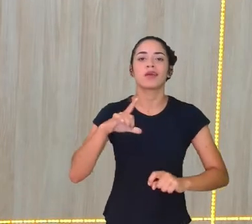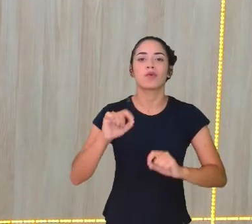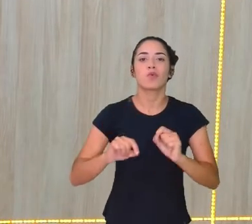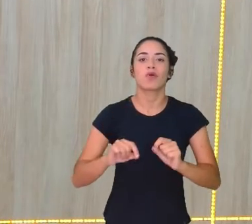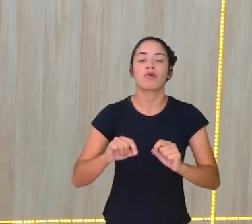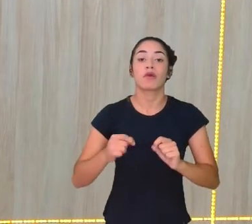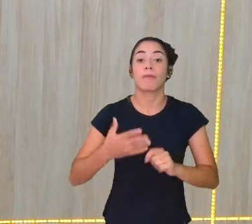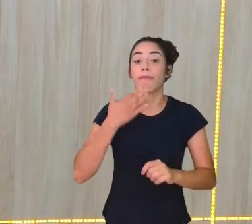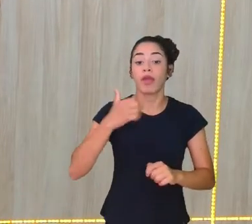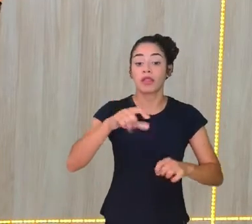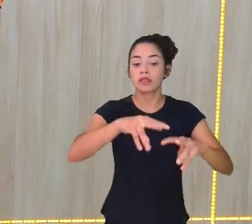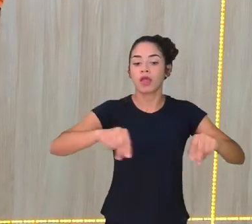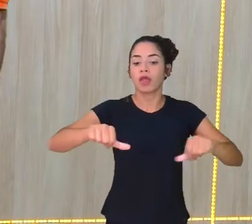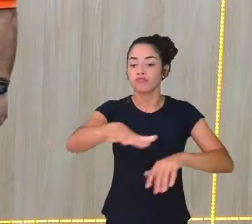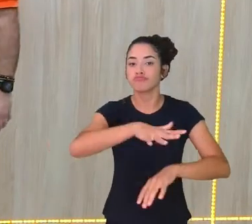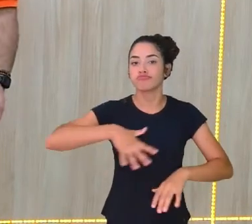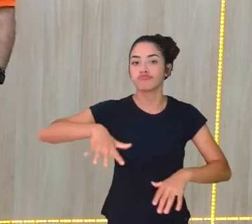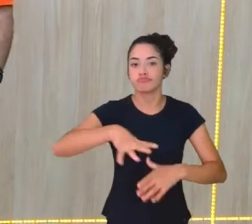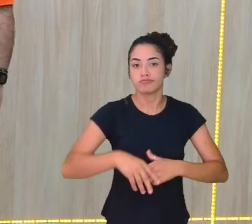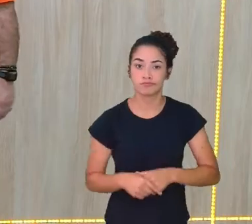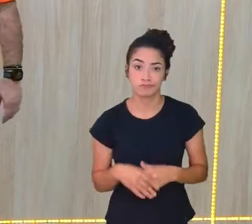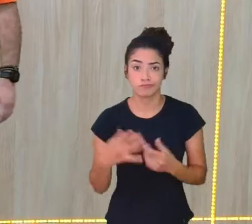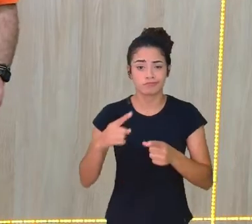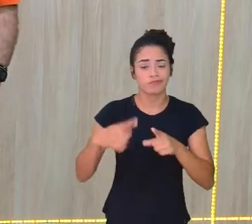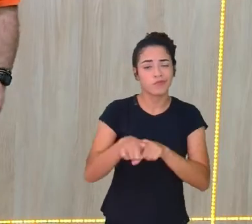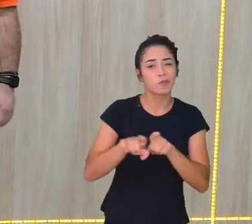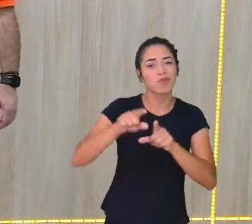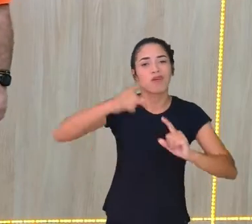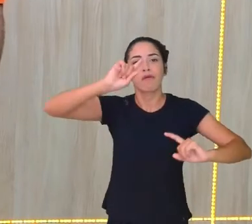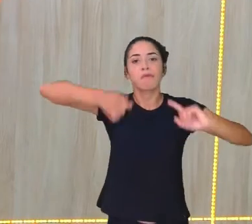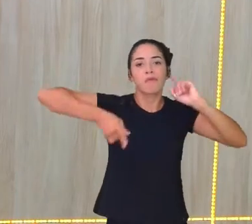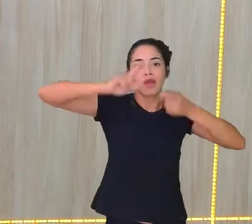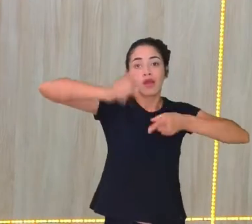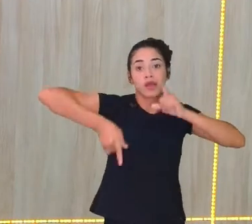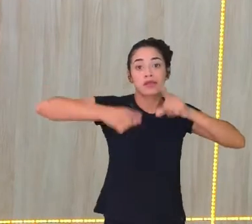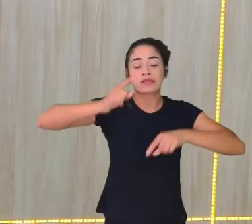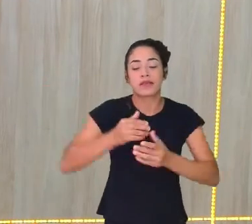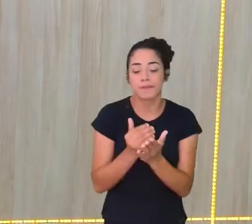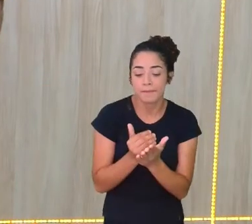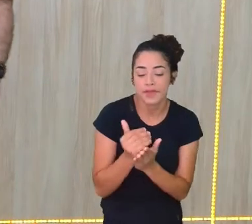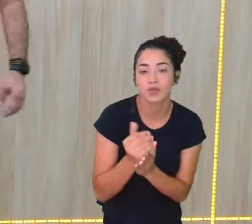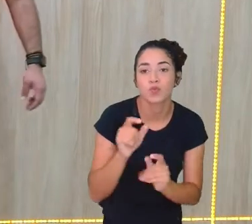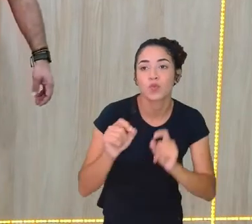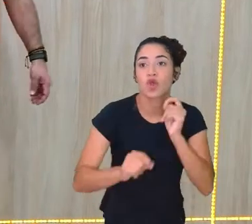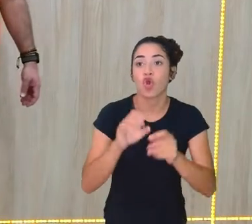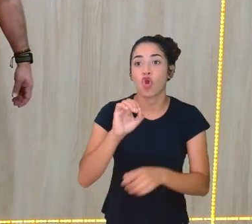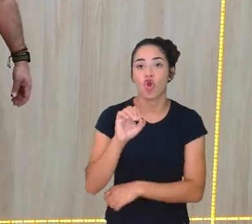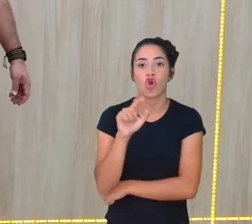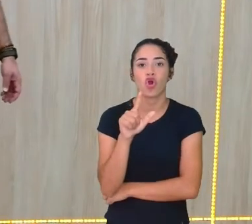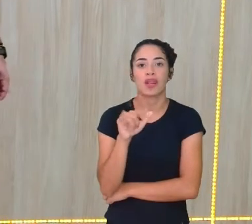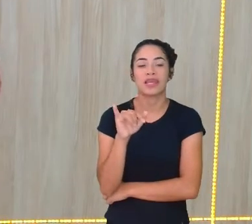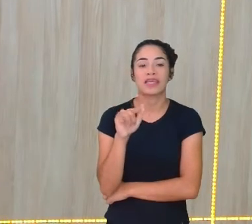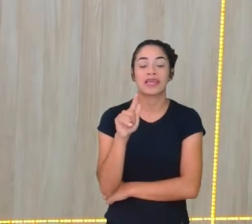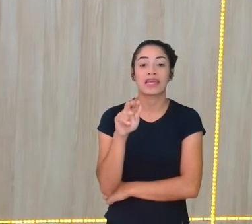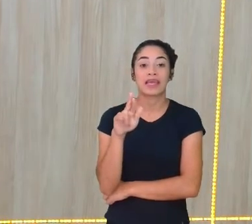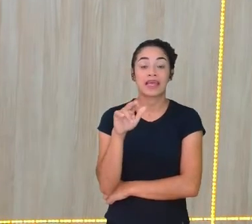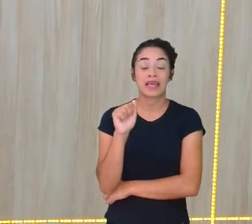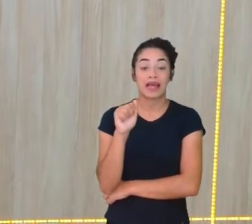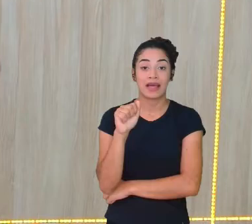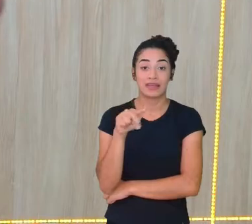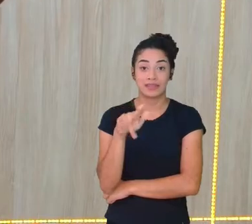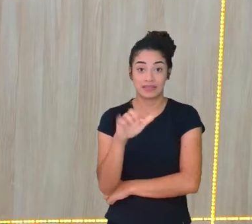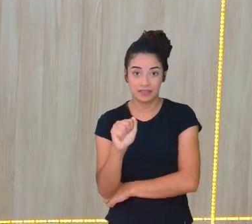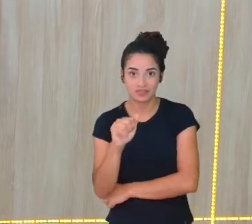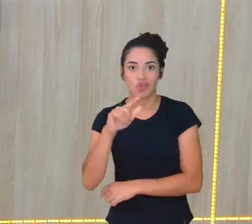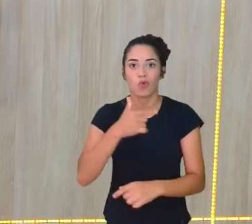as melhores terras, né? E eles governaram a partir de uma oligarquia. Aí vejam já outro sistema de